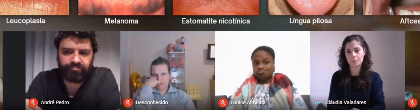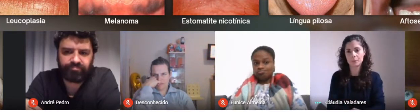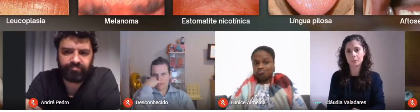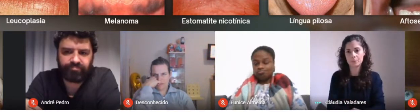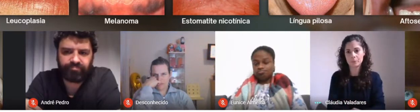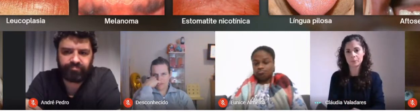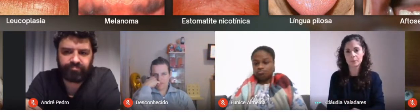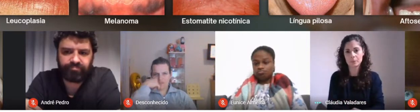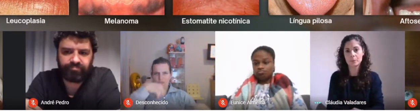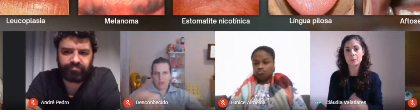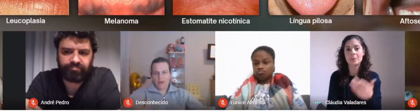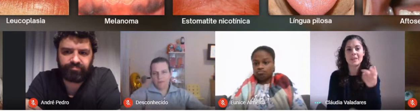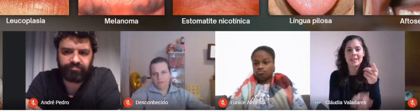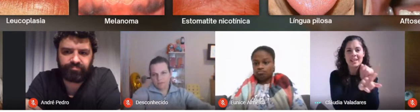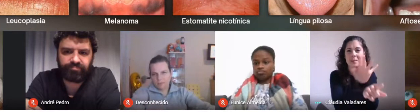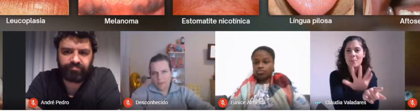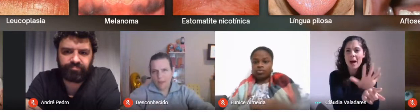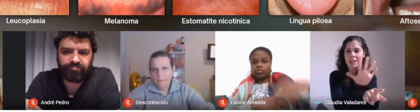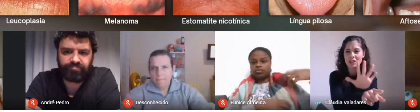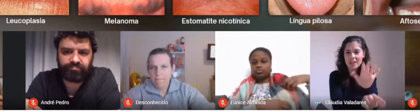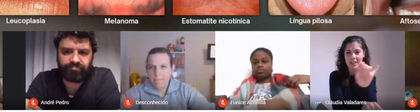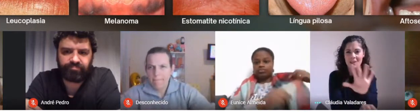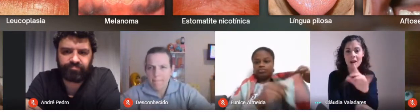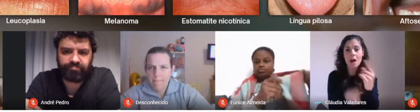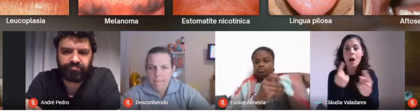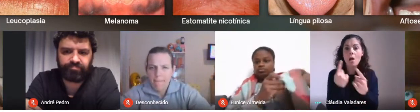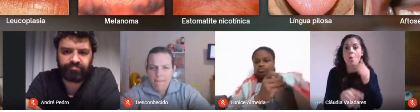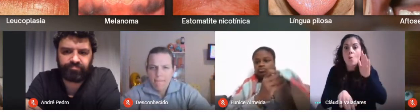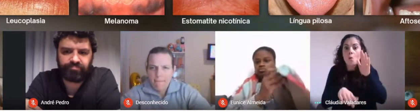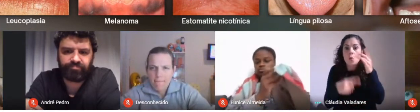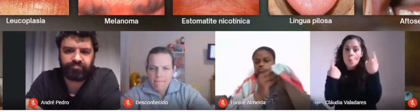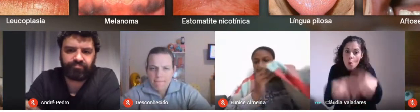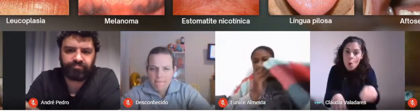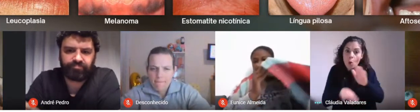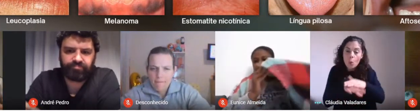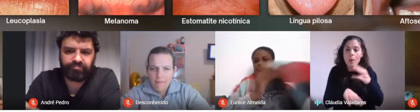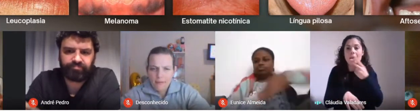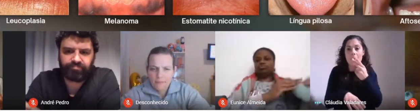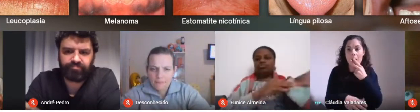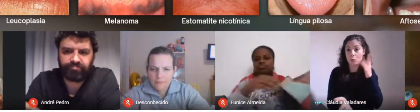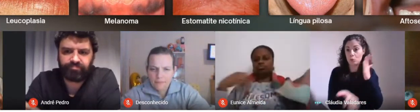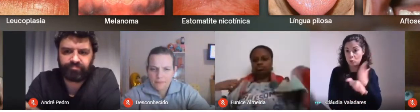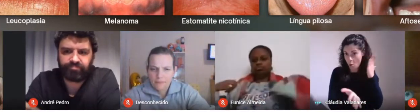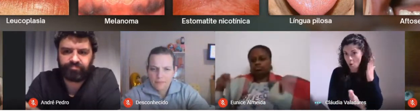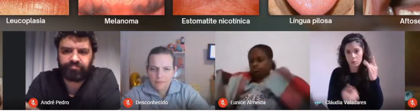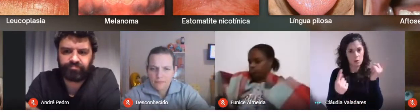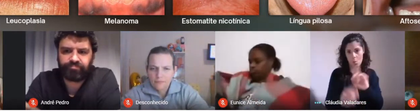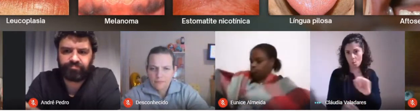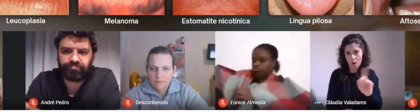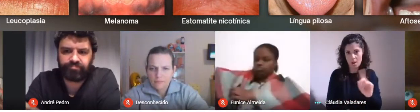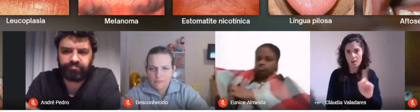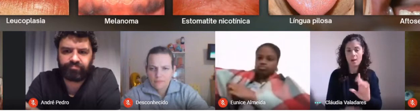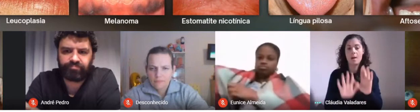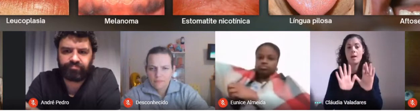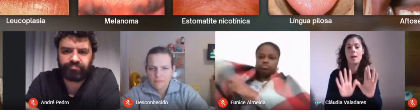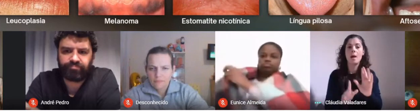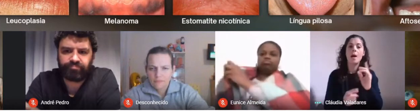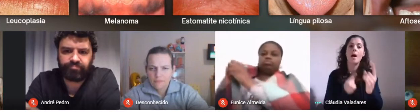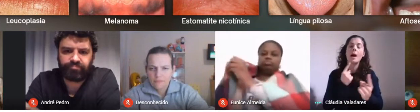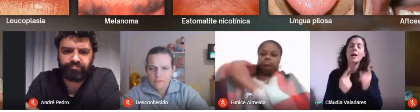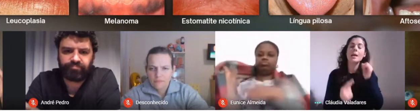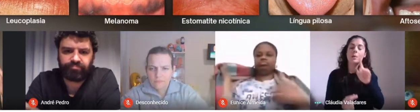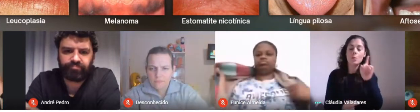Estas lesões que estão aqui, algumas delas não aparecem só devido ao tabaco, e por isso é também muito